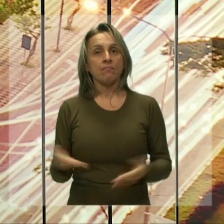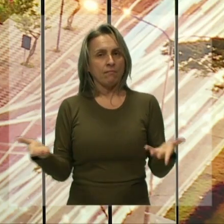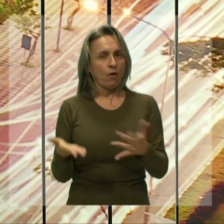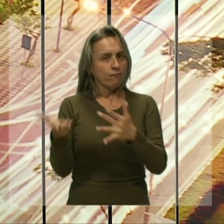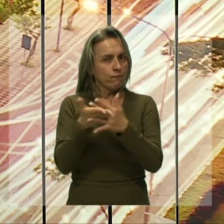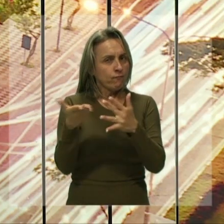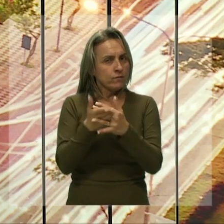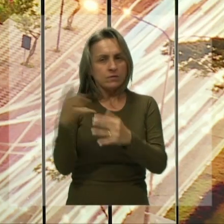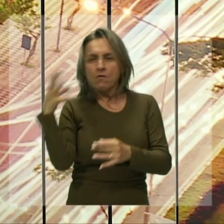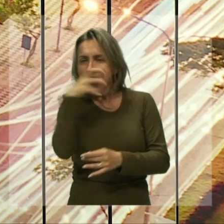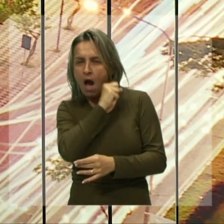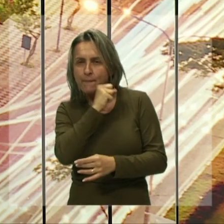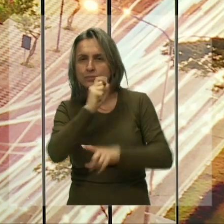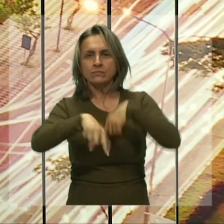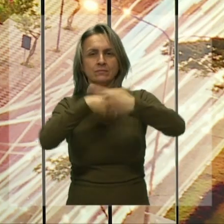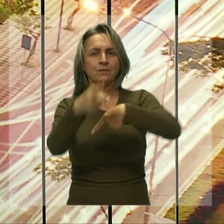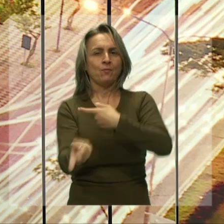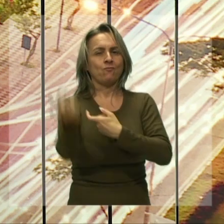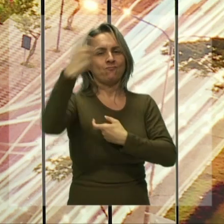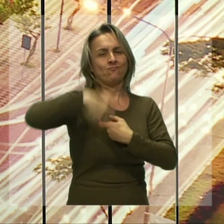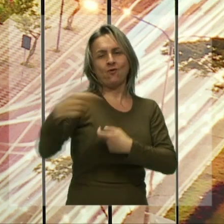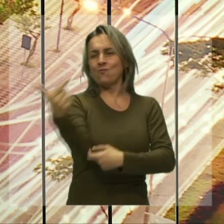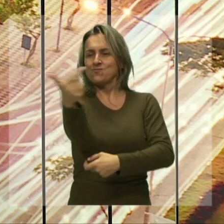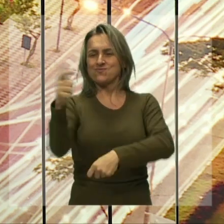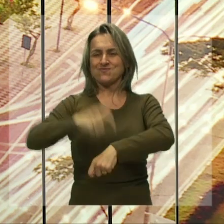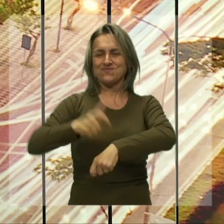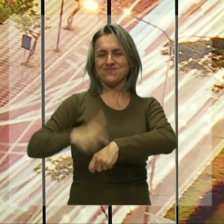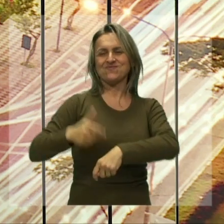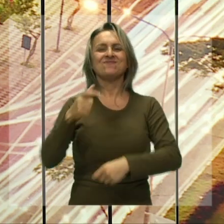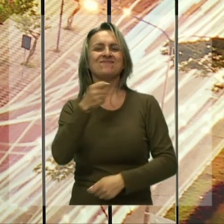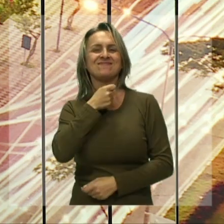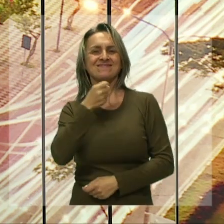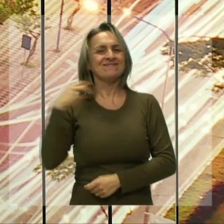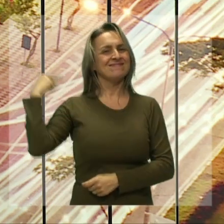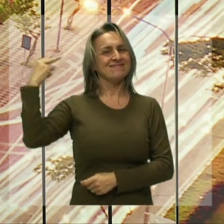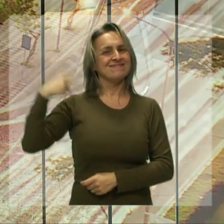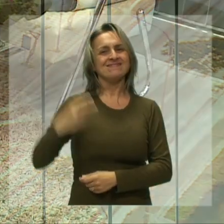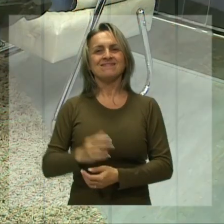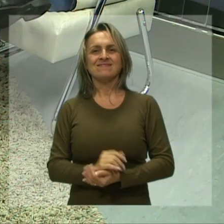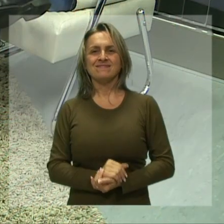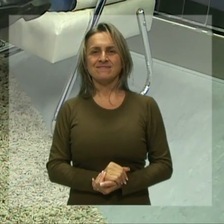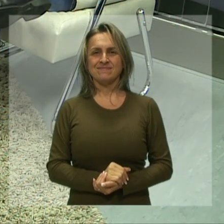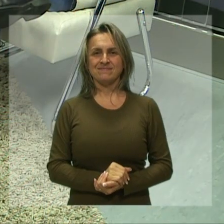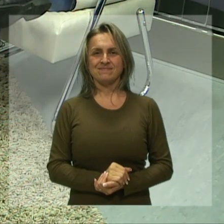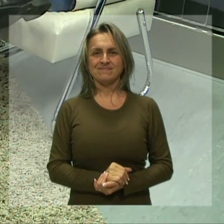já voltamos com o segundo bloco do Fala Vereador. Até mais.